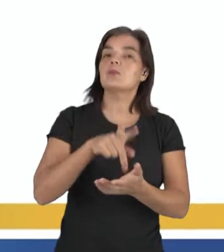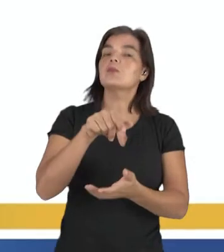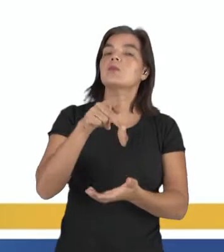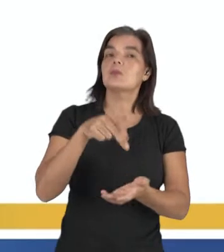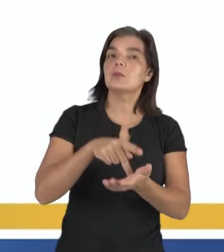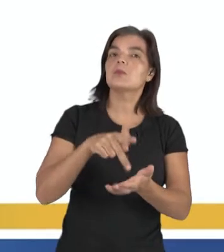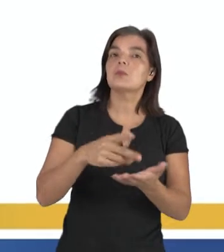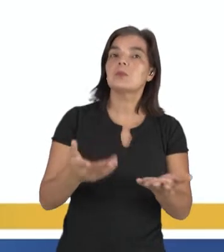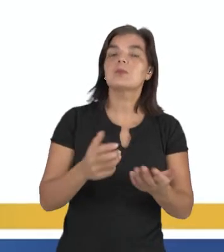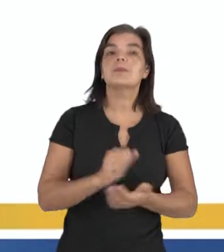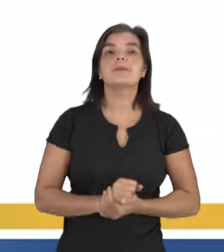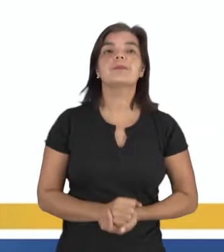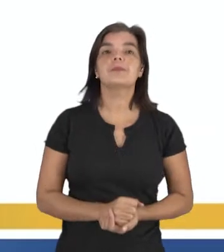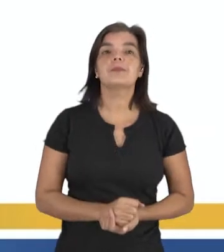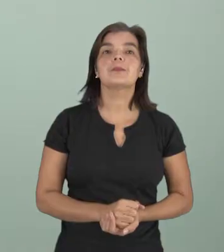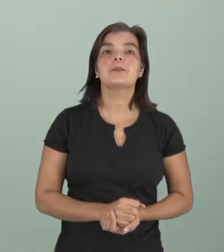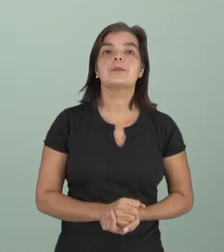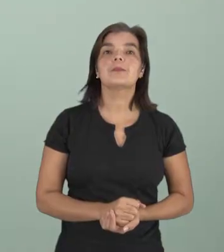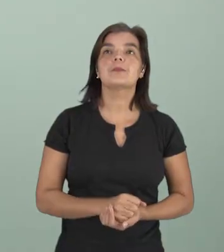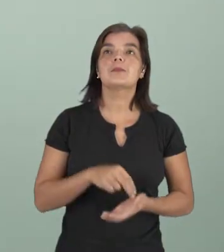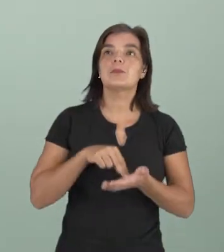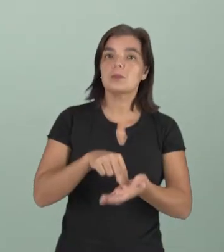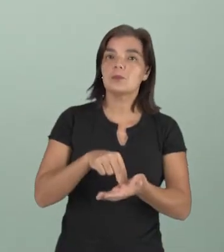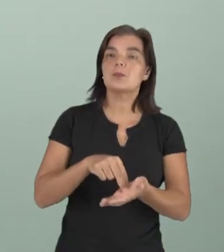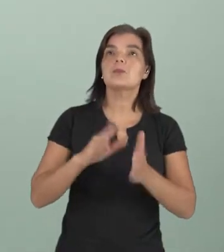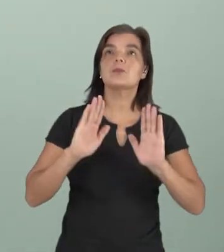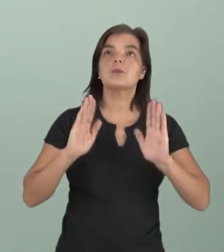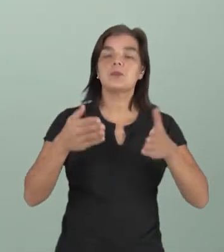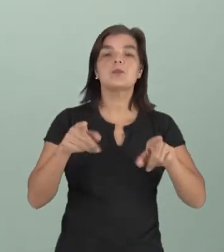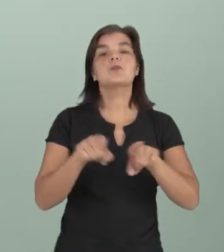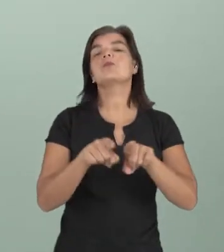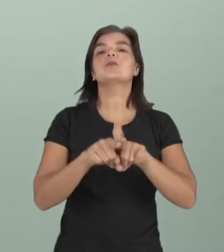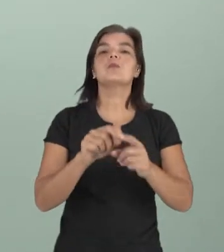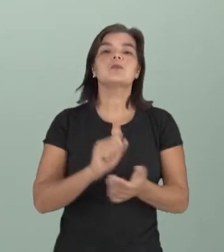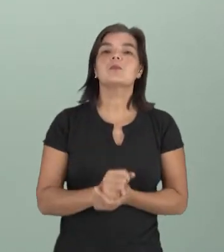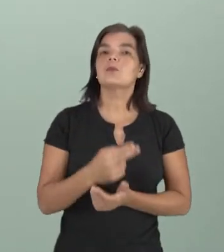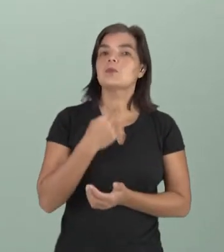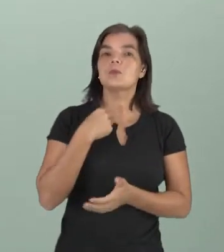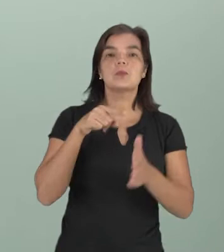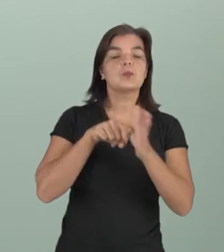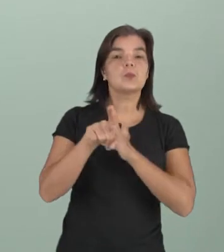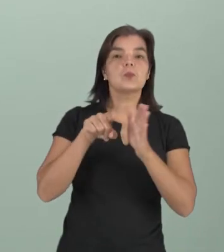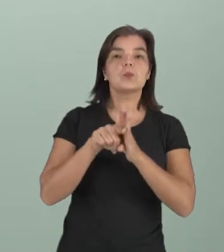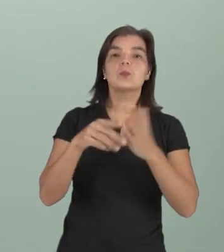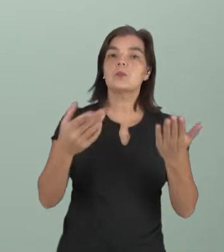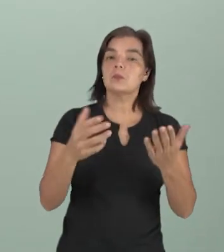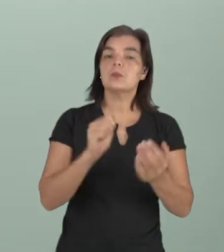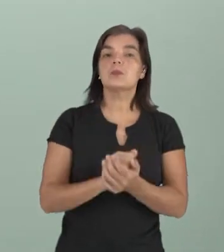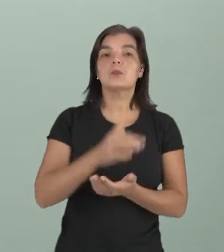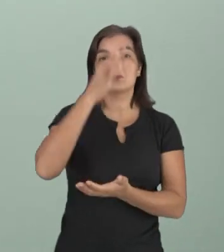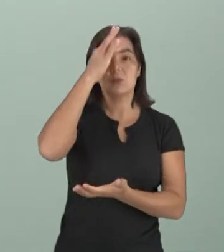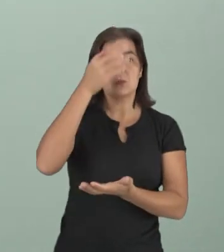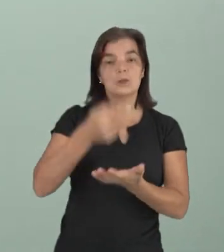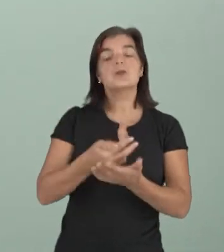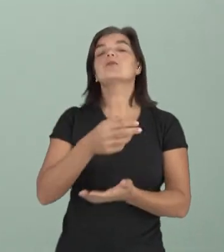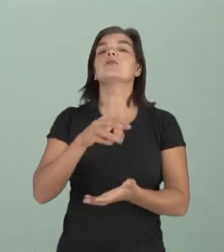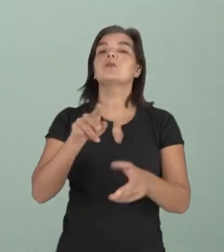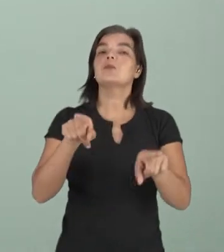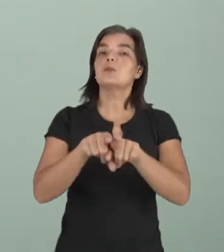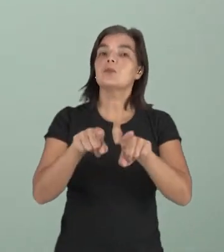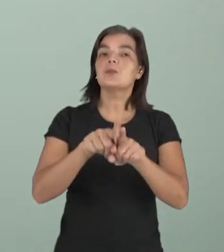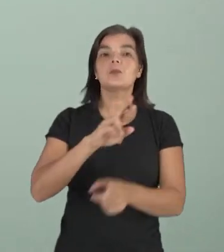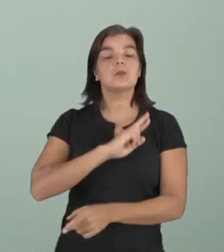uma verdade fixa, fechada, da qual não se pode questionar. Então, há o dogmatismo